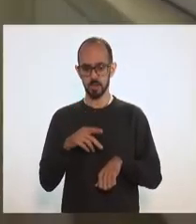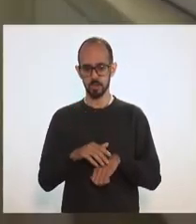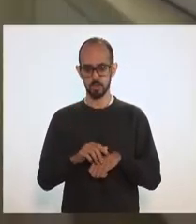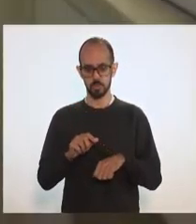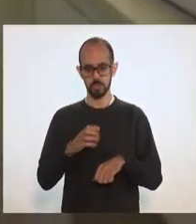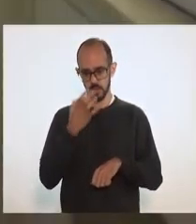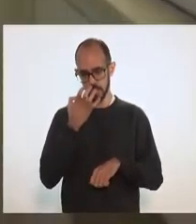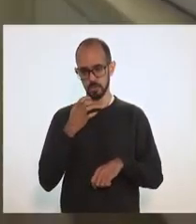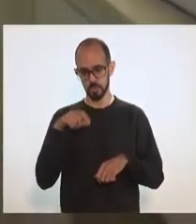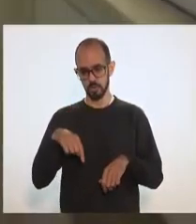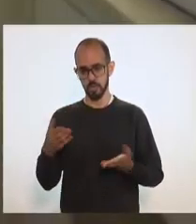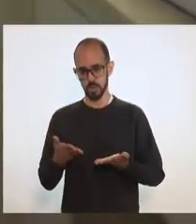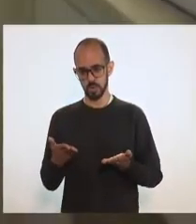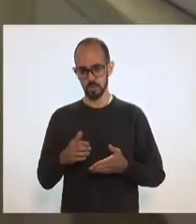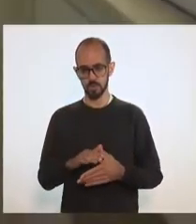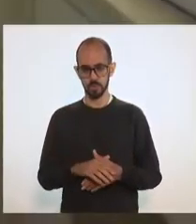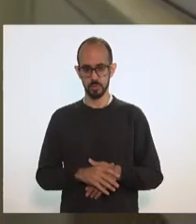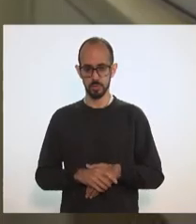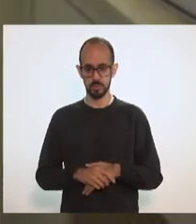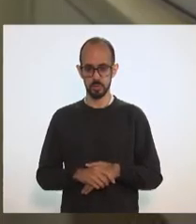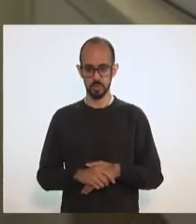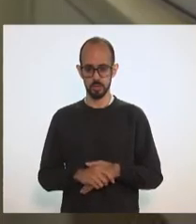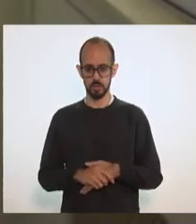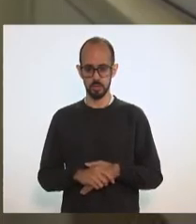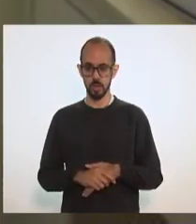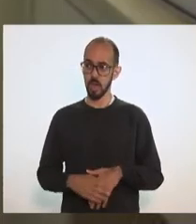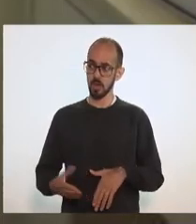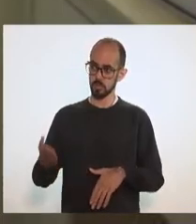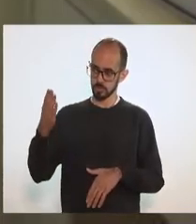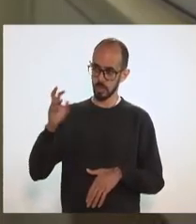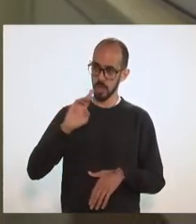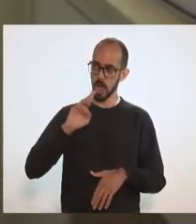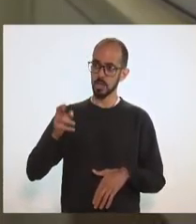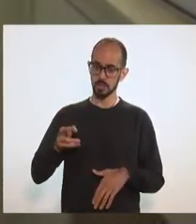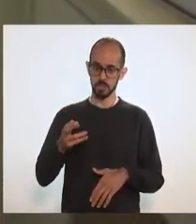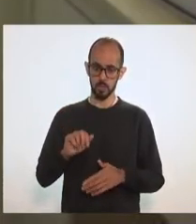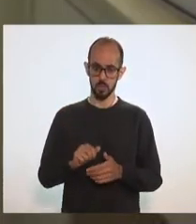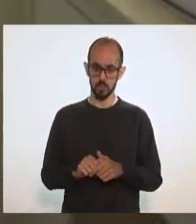uma semana. Não vai ser o segmento da CCJ. Presidente, agora nós estamos